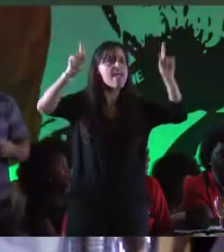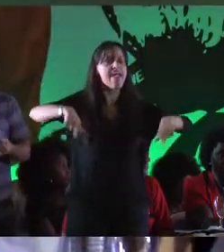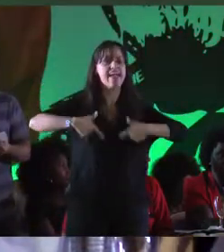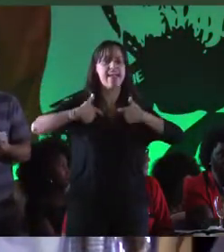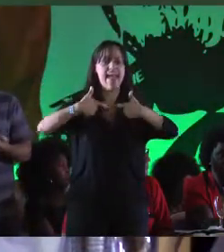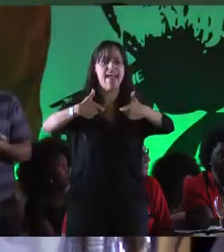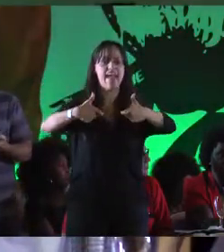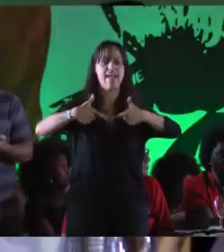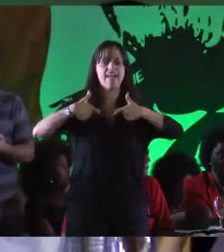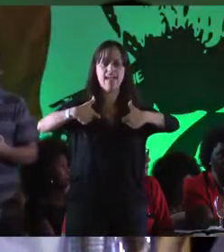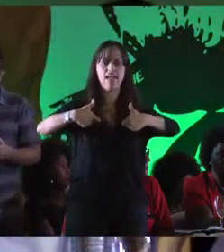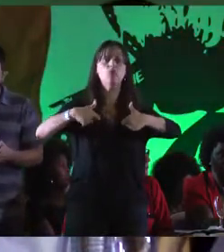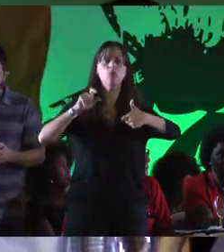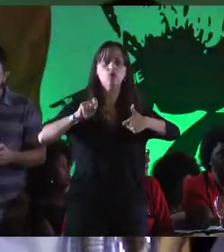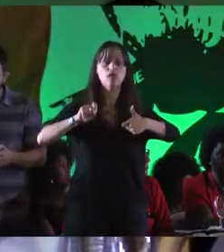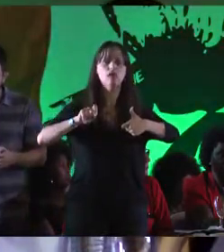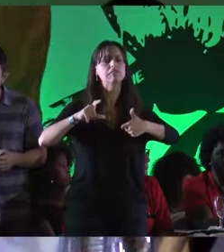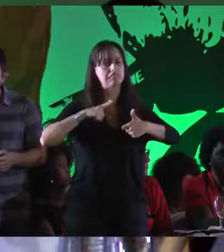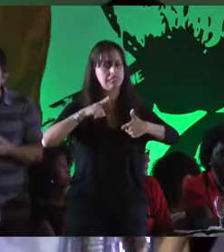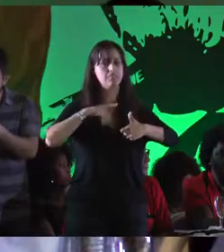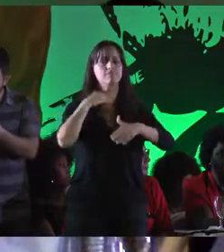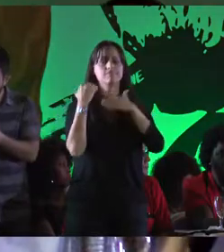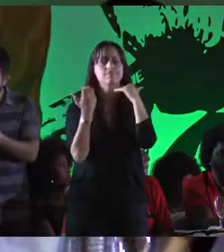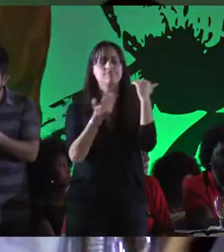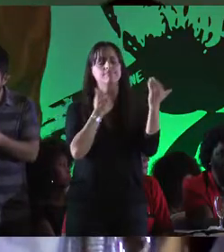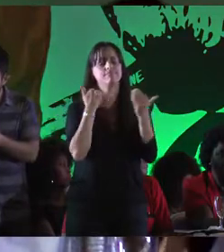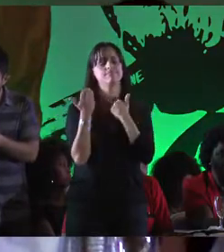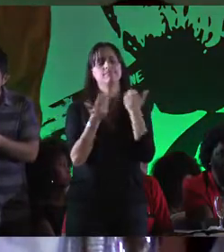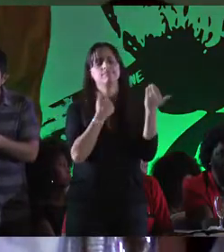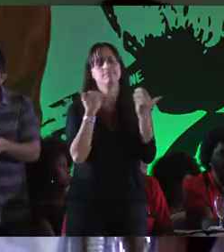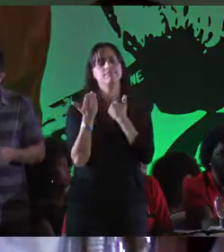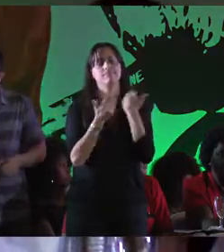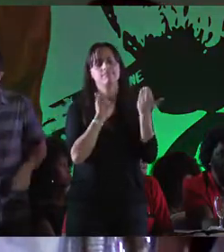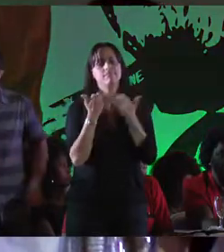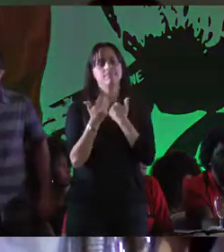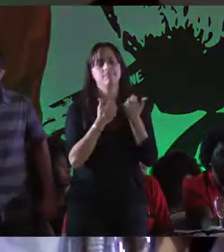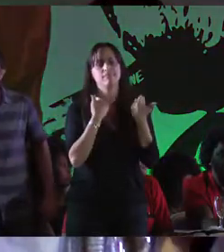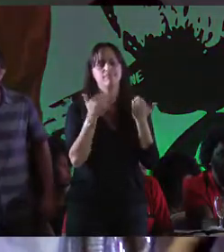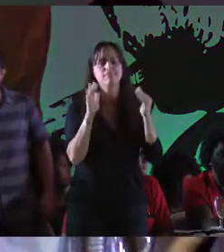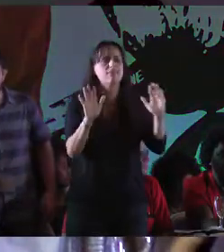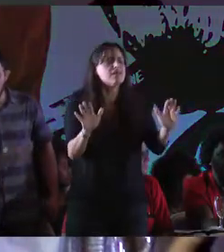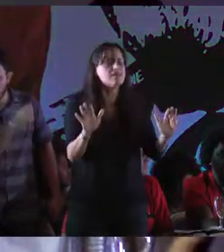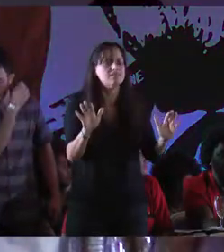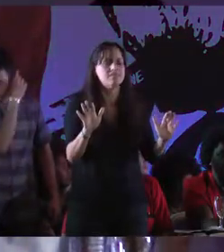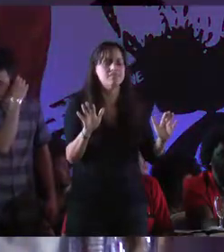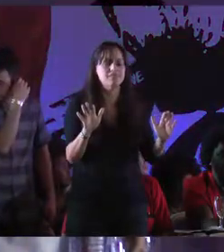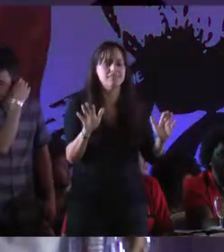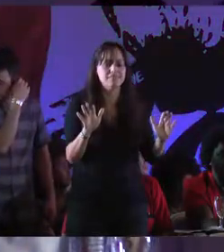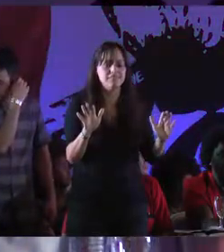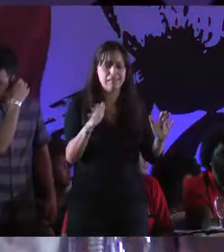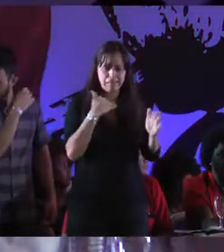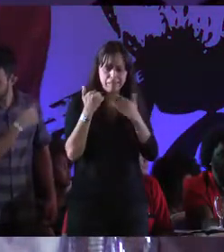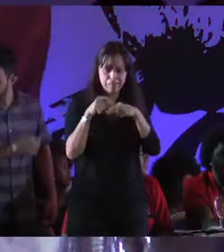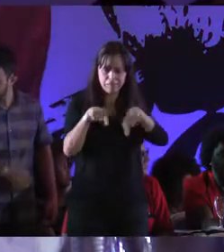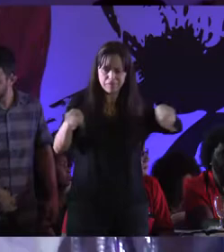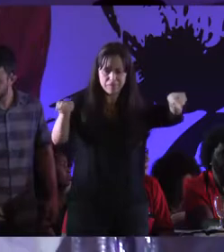Em toda guerra, há letalidade. Eles só esquecem que tem povo no meio, nas